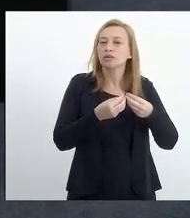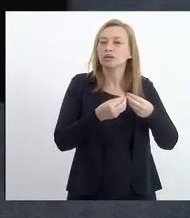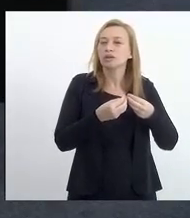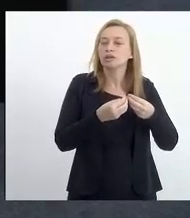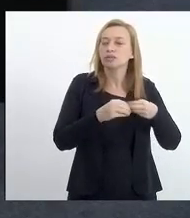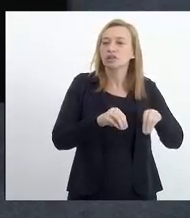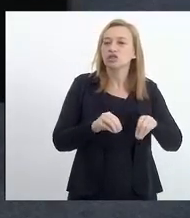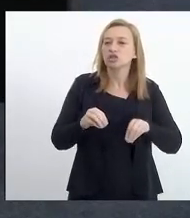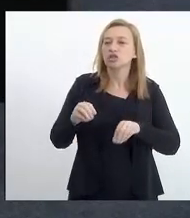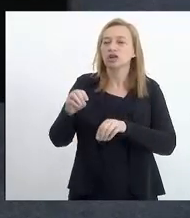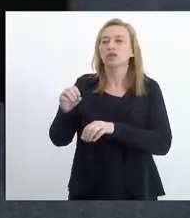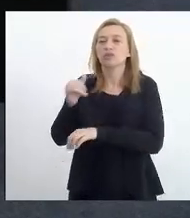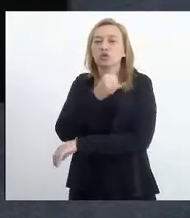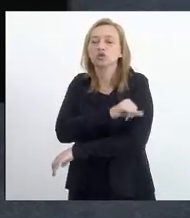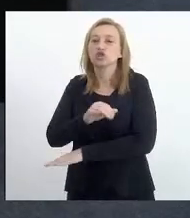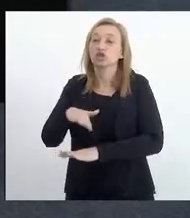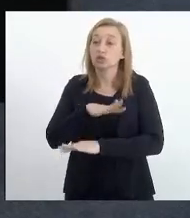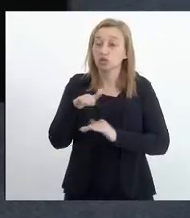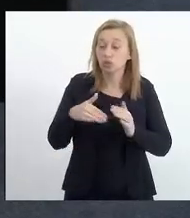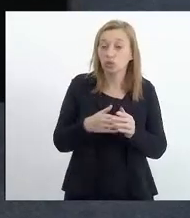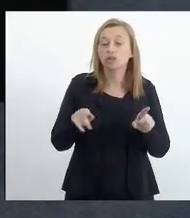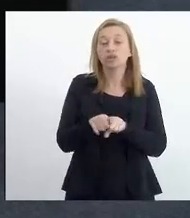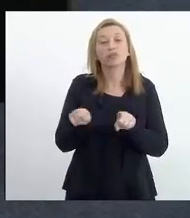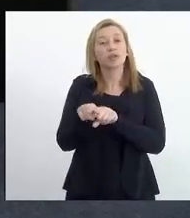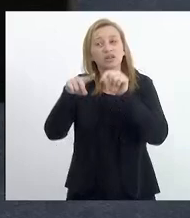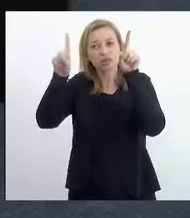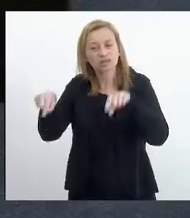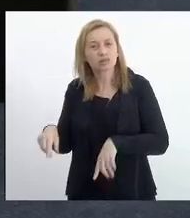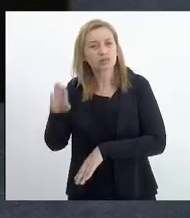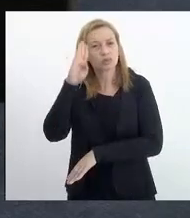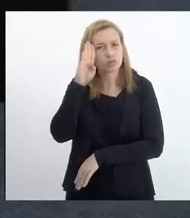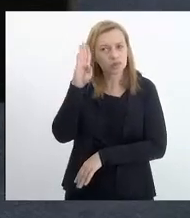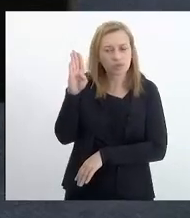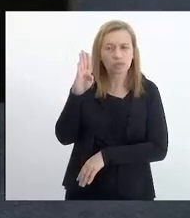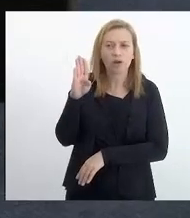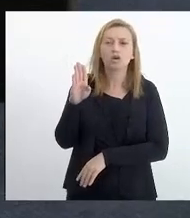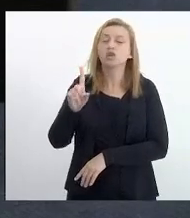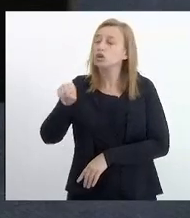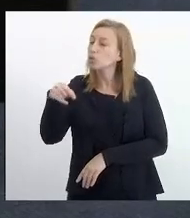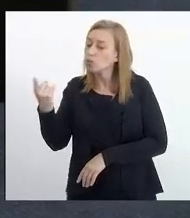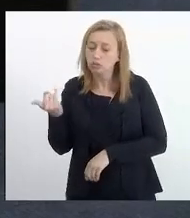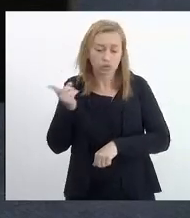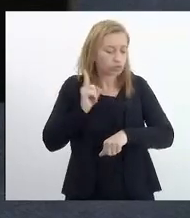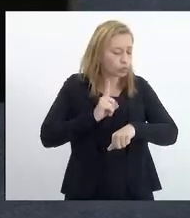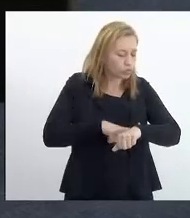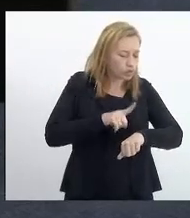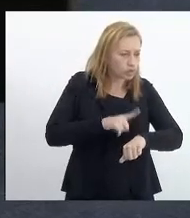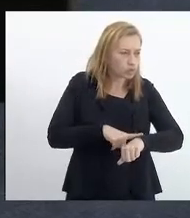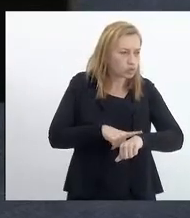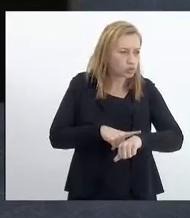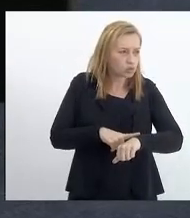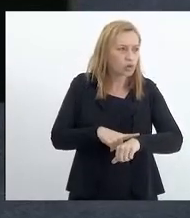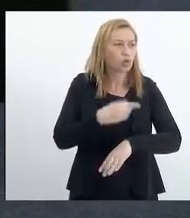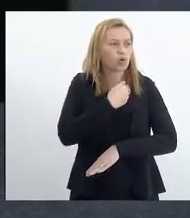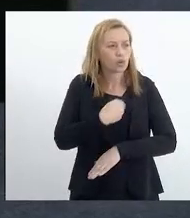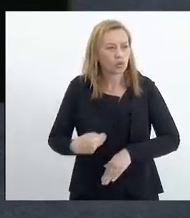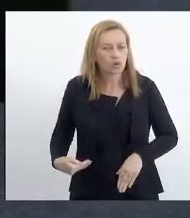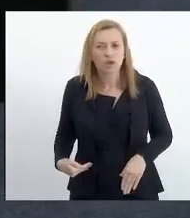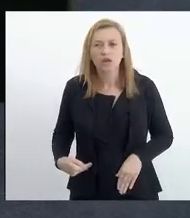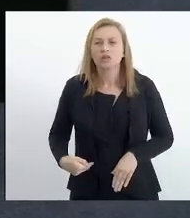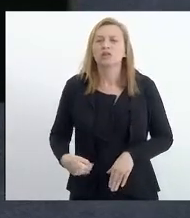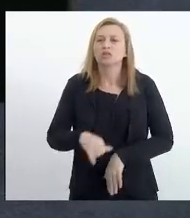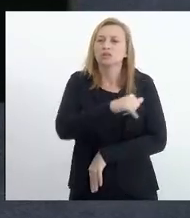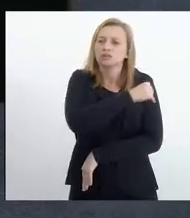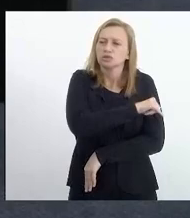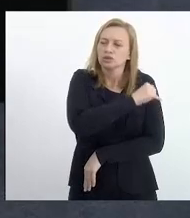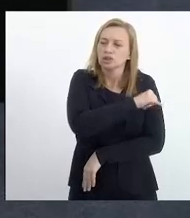os servidores em especial, em outros momentos do governo no Rio